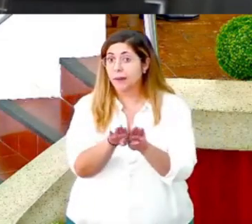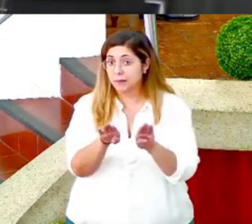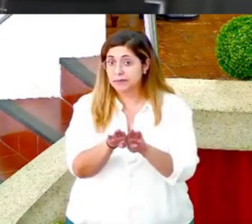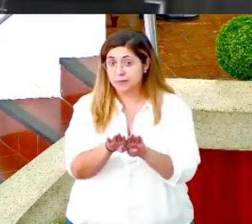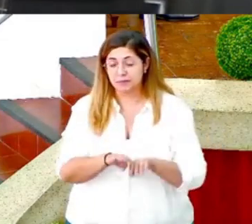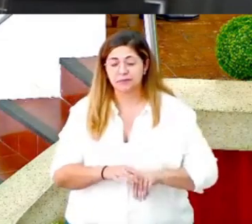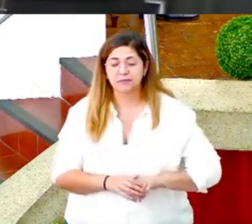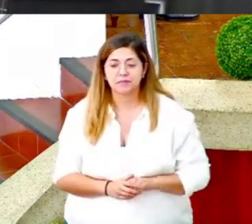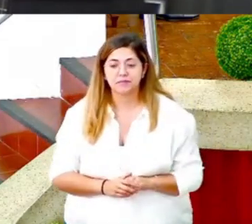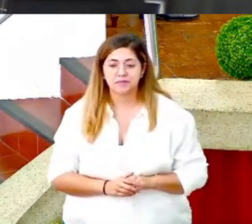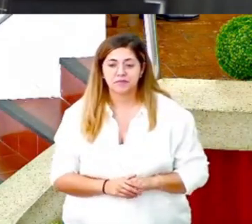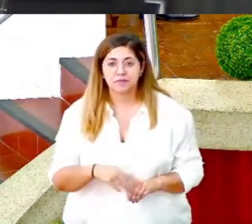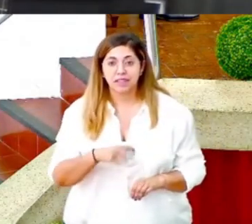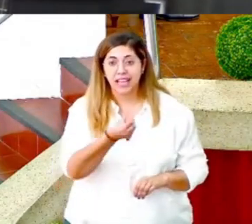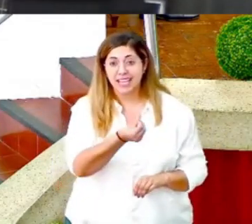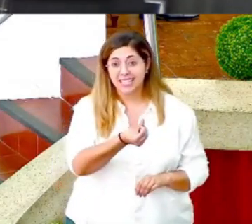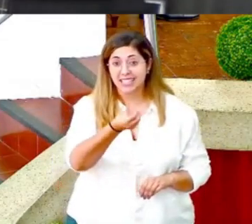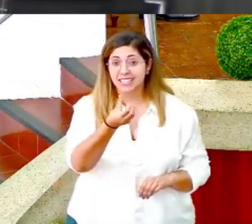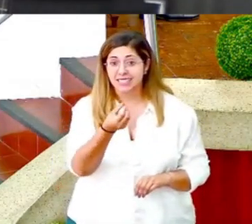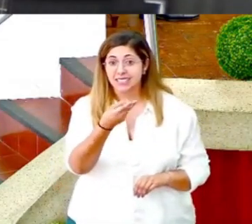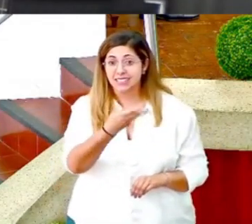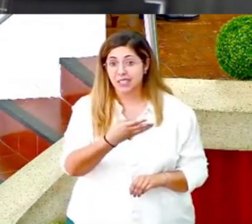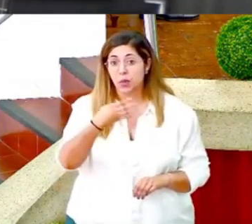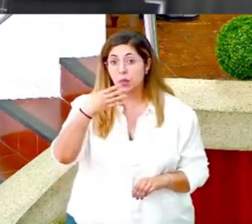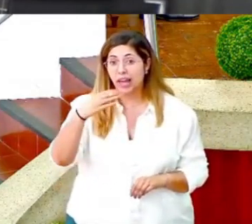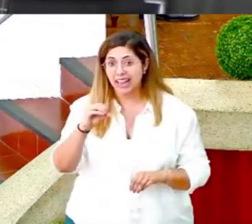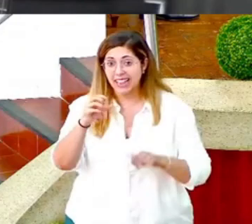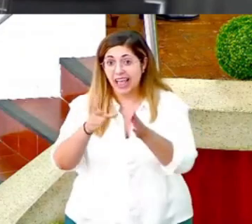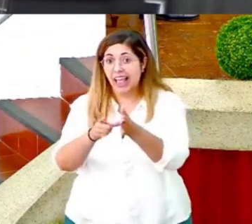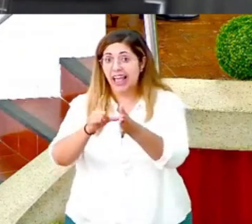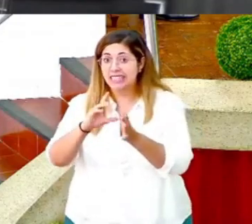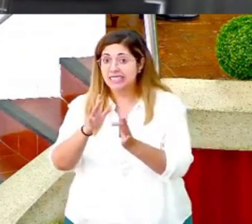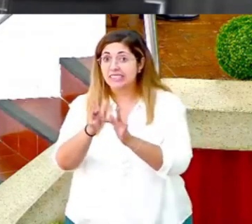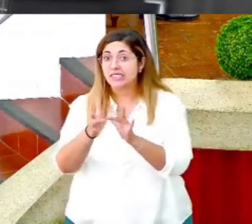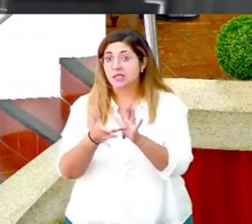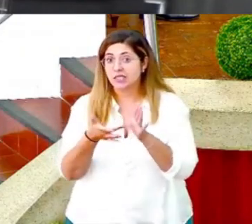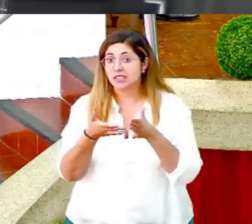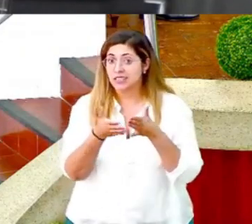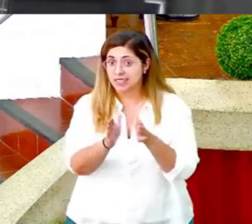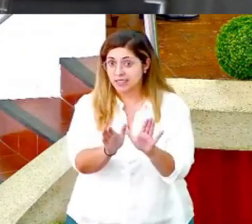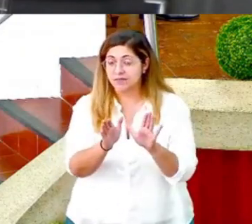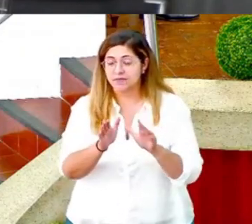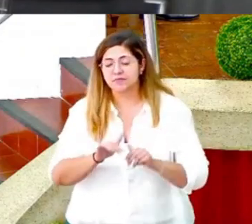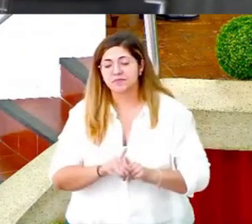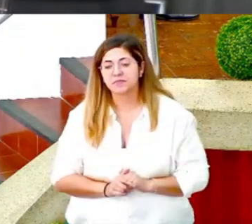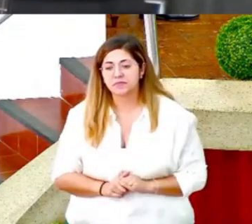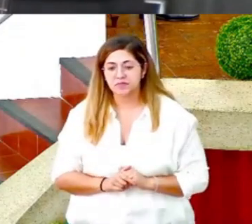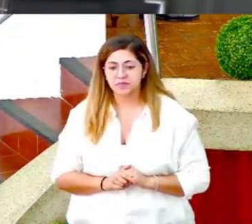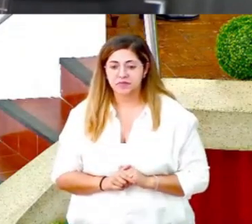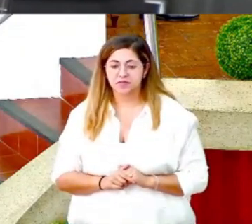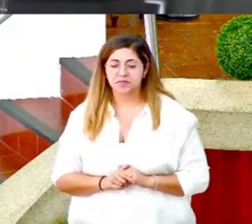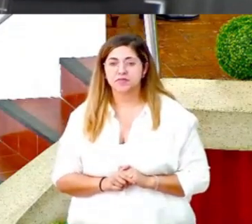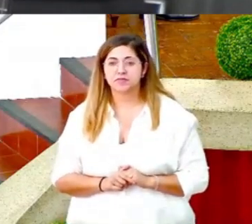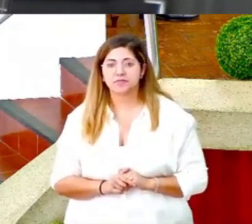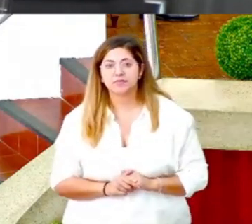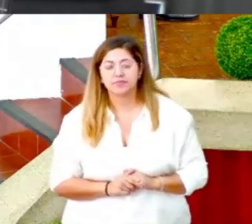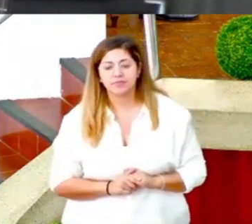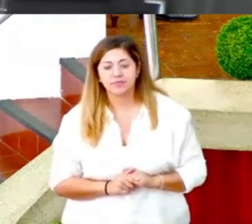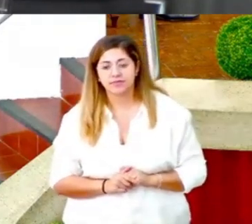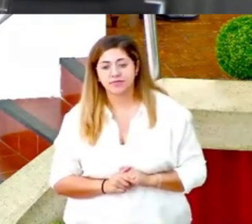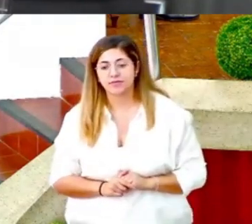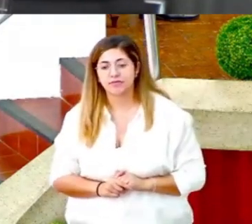em 640 a.C. até 609 a.C. Quando o rei